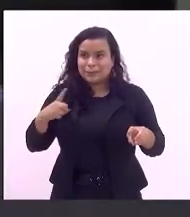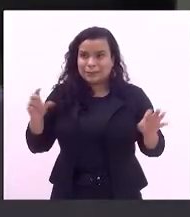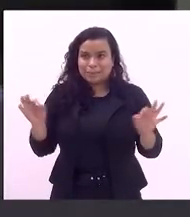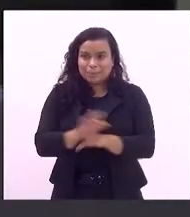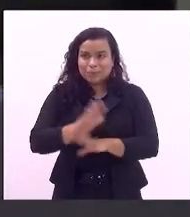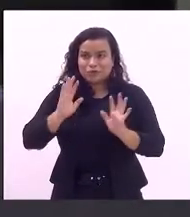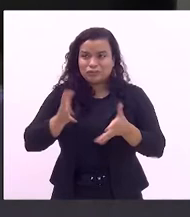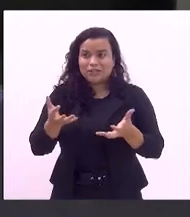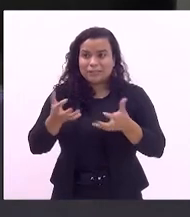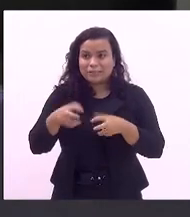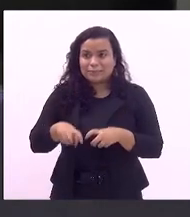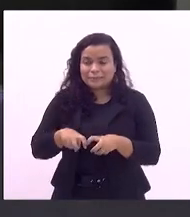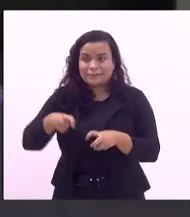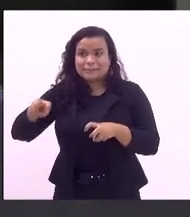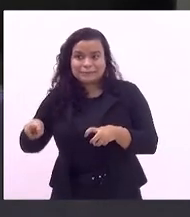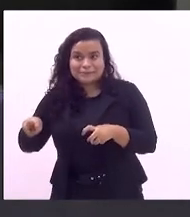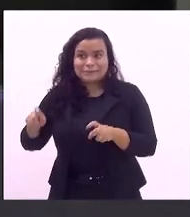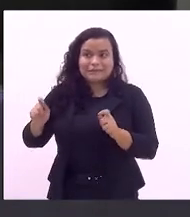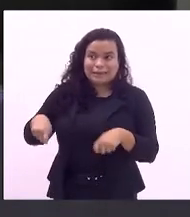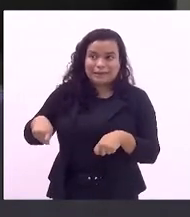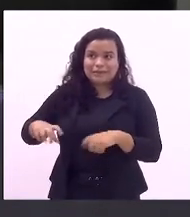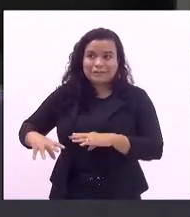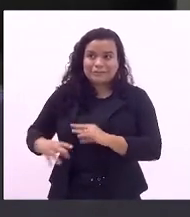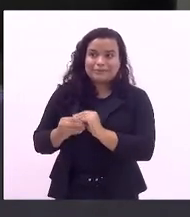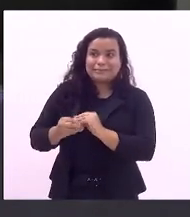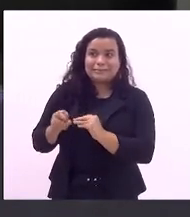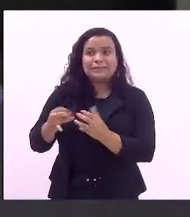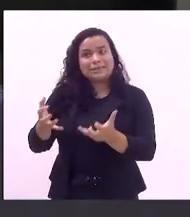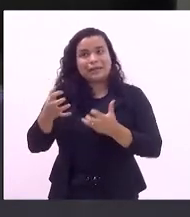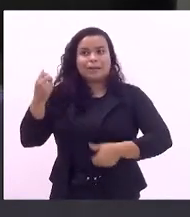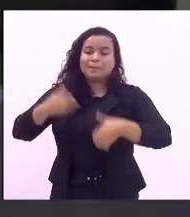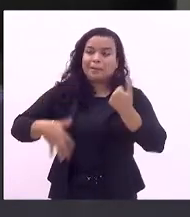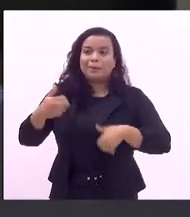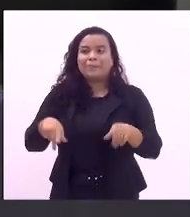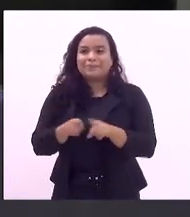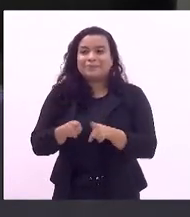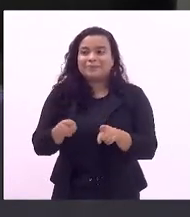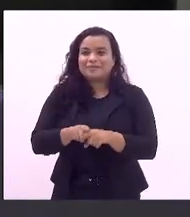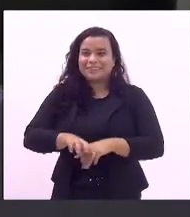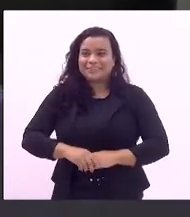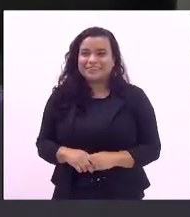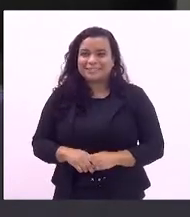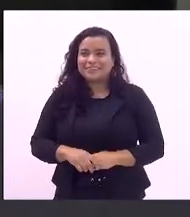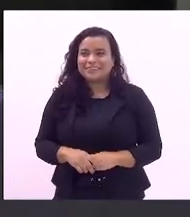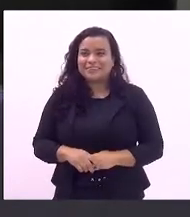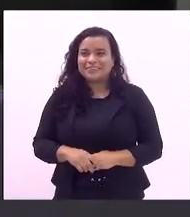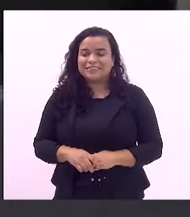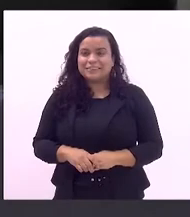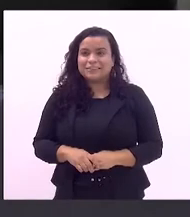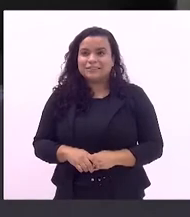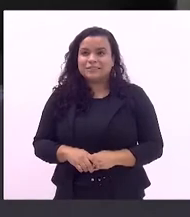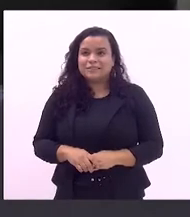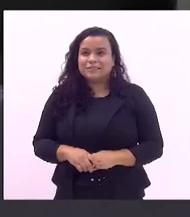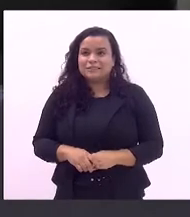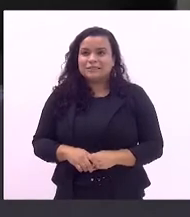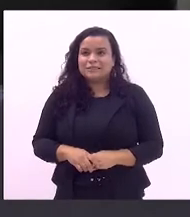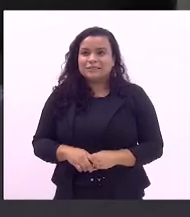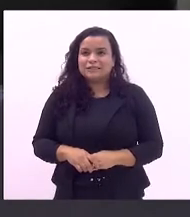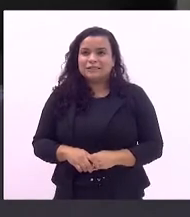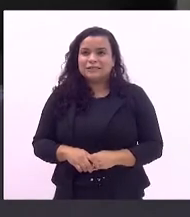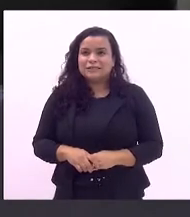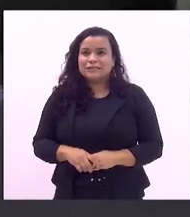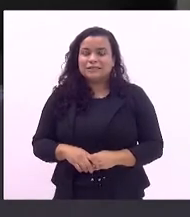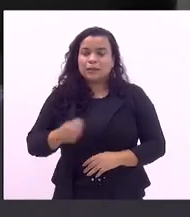completa mas eu queria verificar se ele se ele quiser fazer o uso da palavra também poderá fazer a sua saudação na